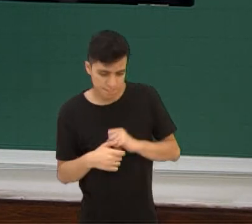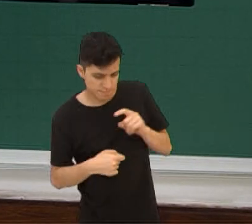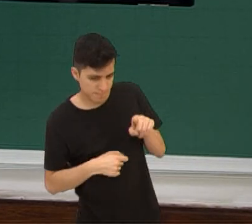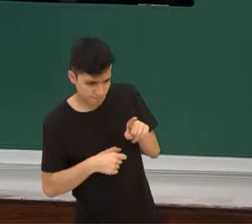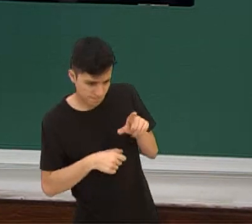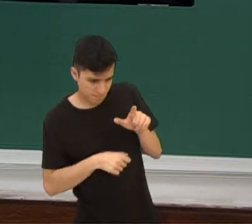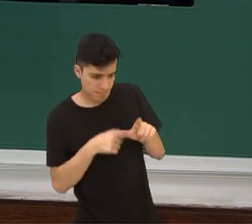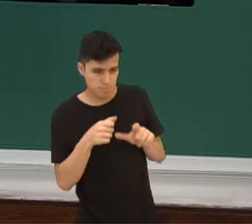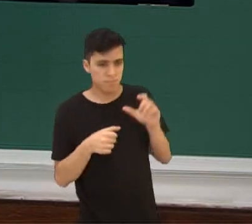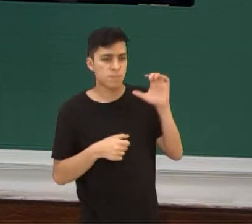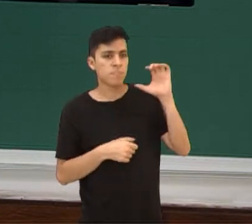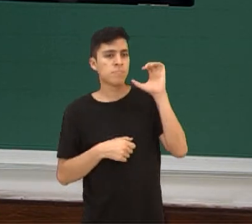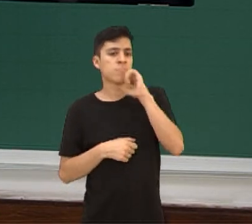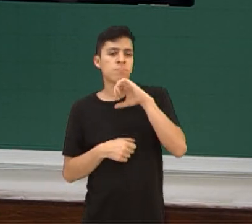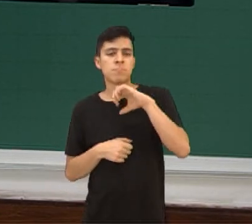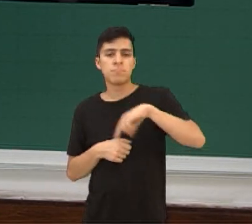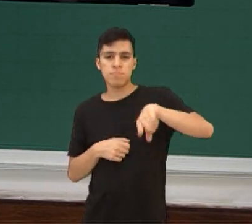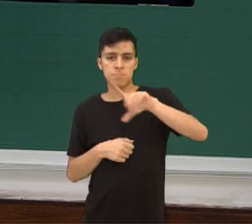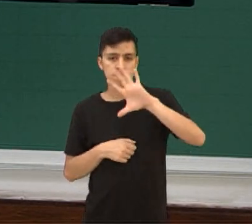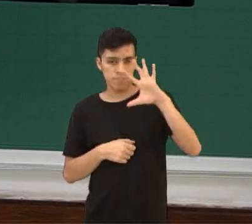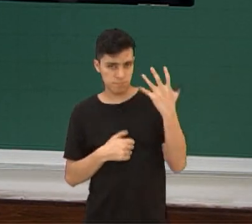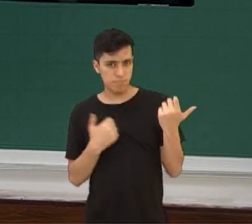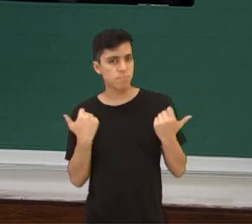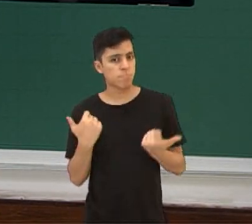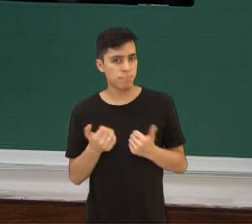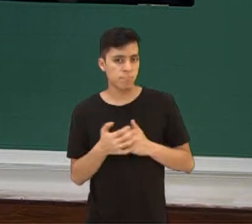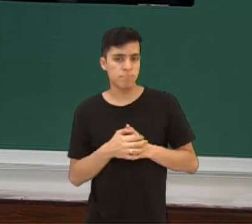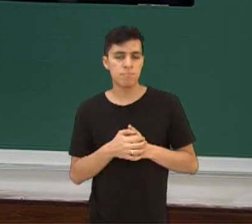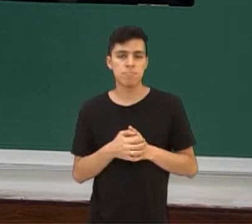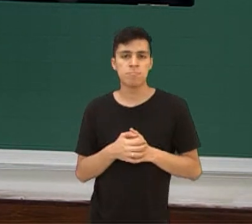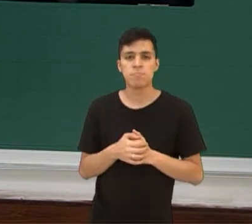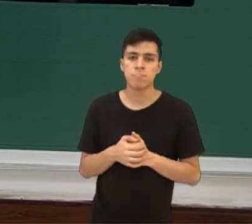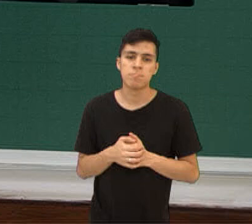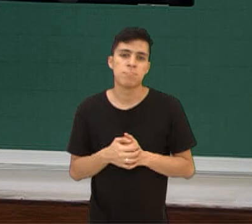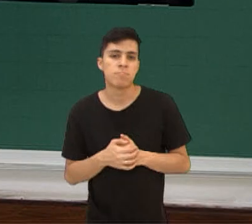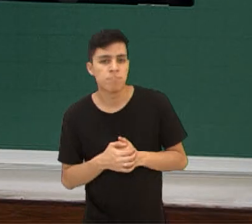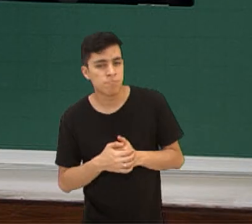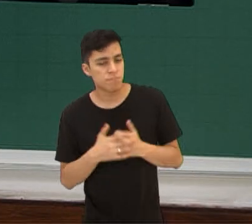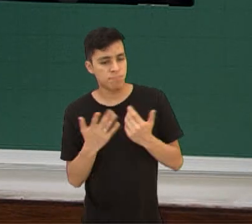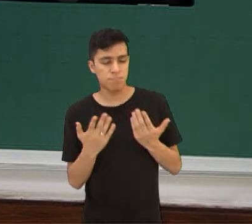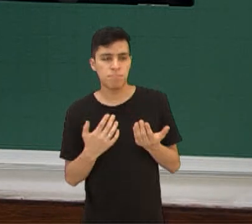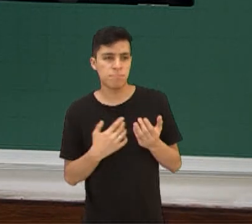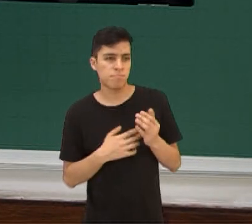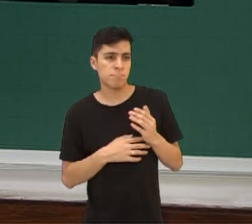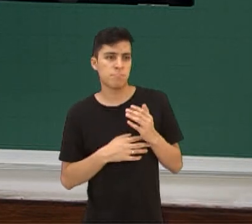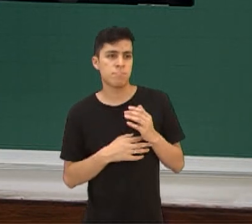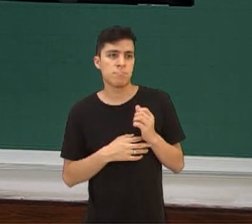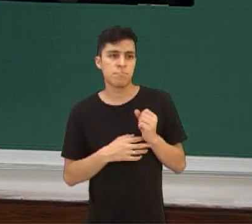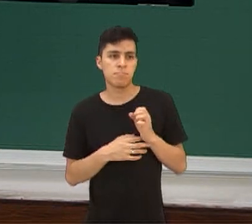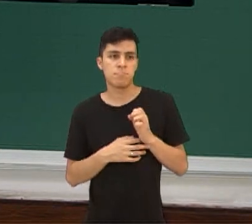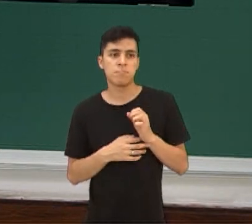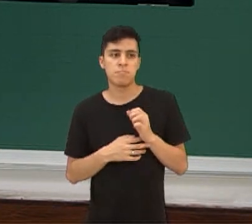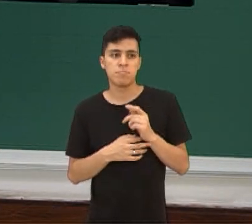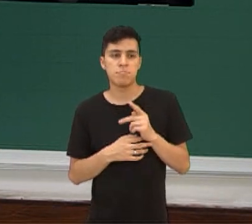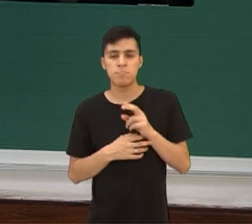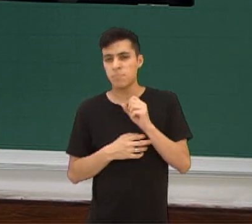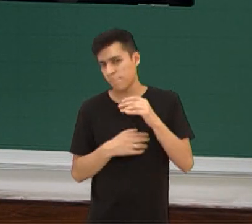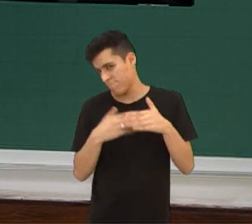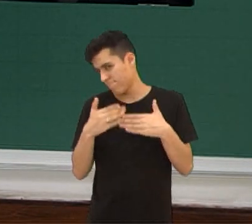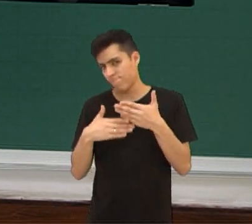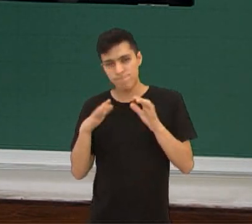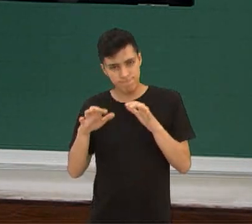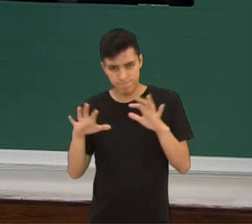mudança repentina no acontecimento. Se puso contentíssimo, se puso tristíssimo, se puso triste ou se puso alegre, enfim,